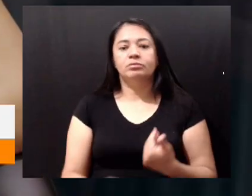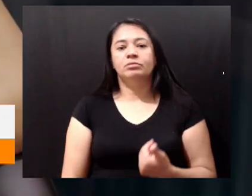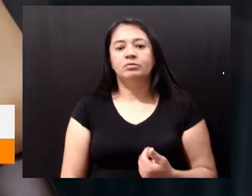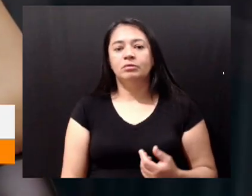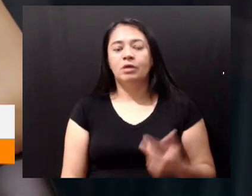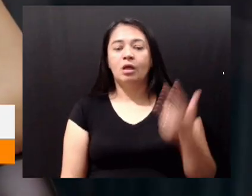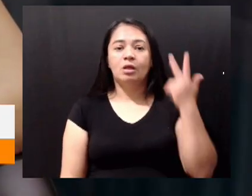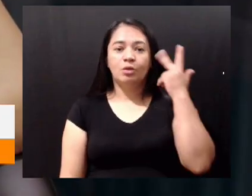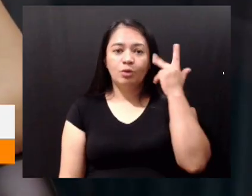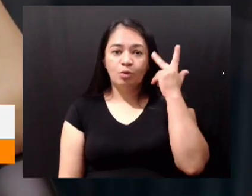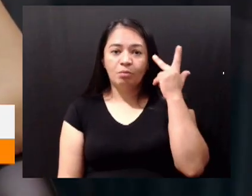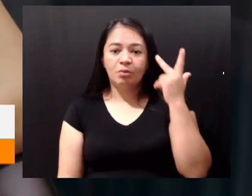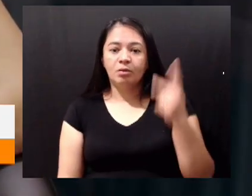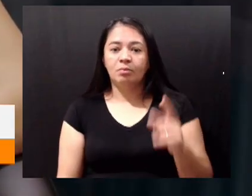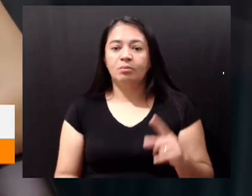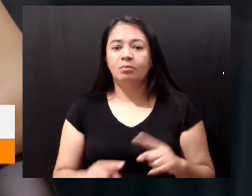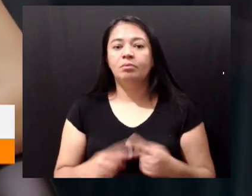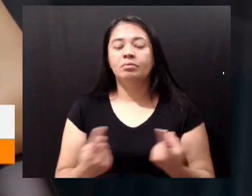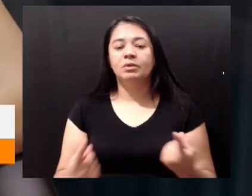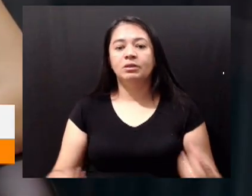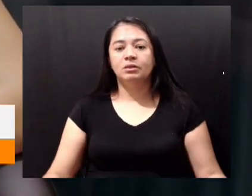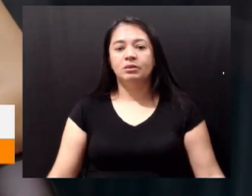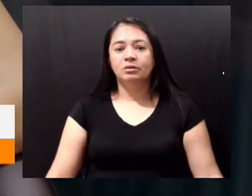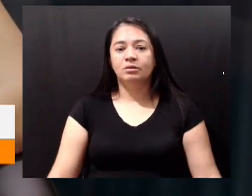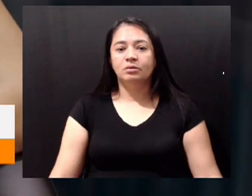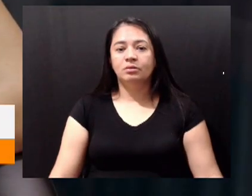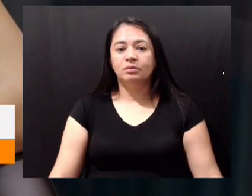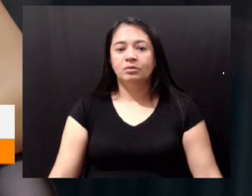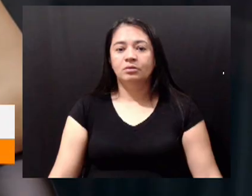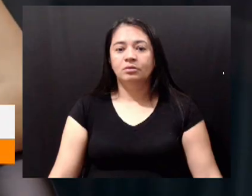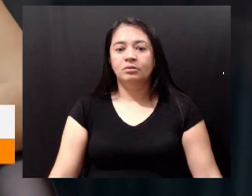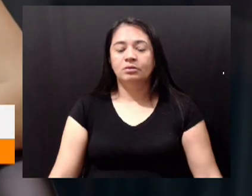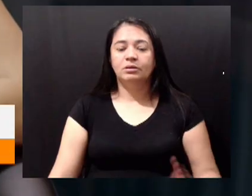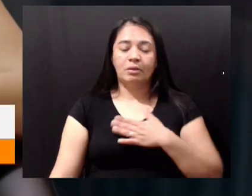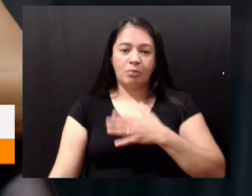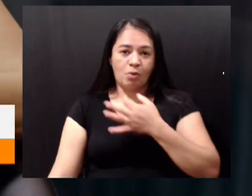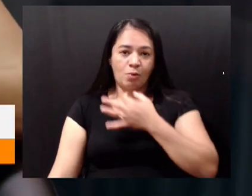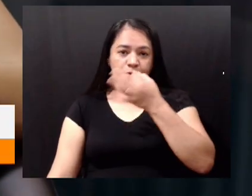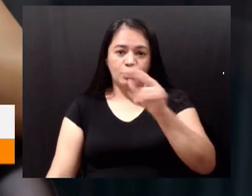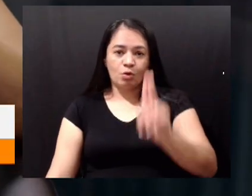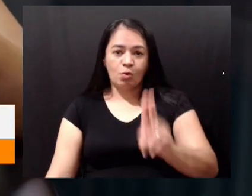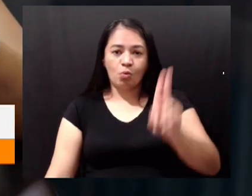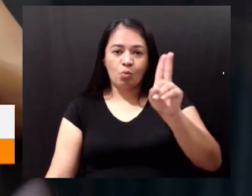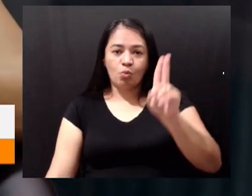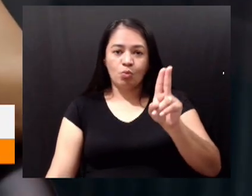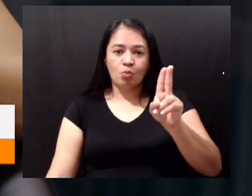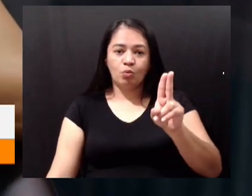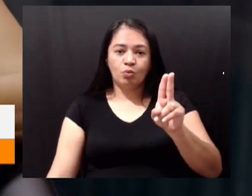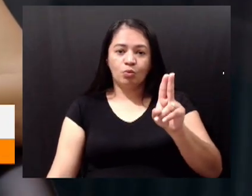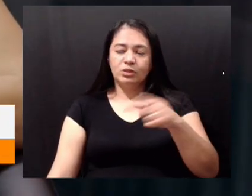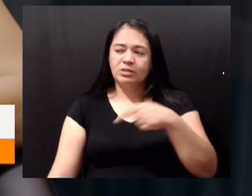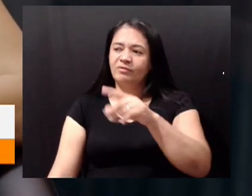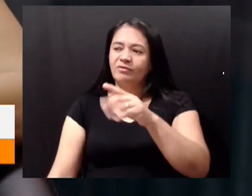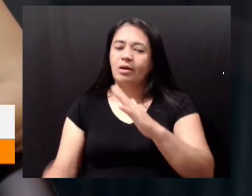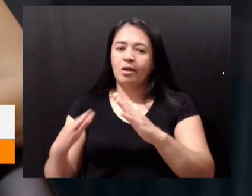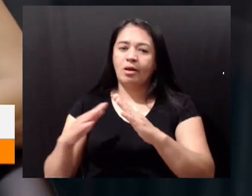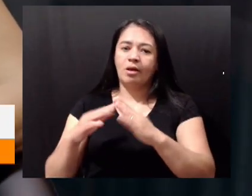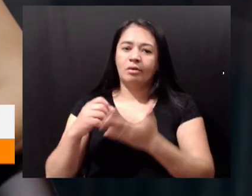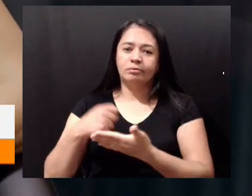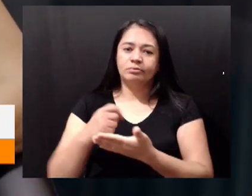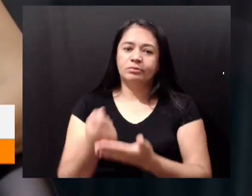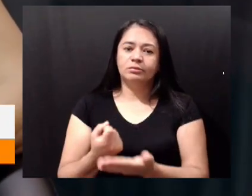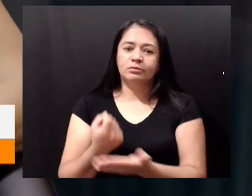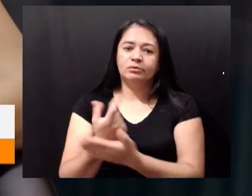né? No meu ponto de vista, eu acho que assim, o uso das suplementações que você vai na farmácia, você compra, Sim. até não é